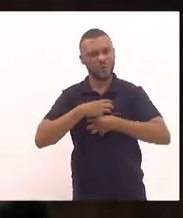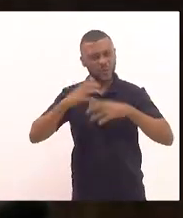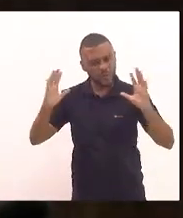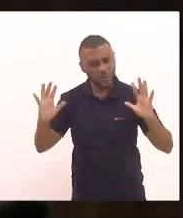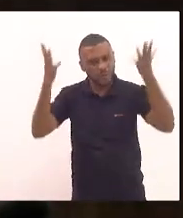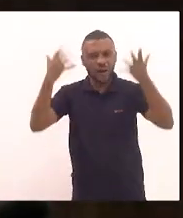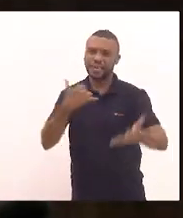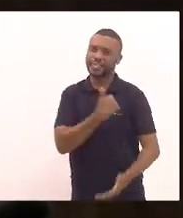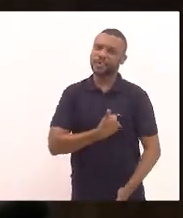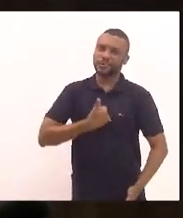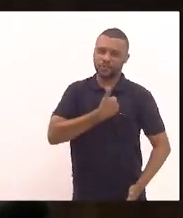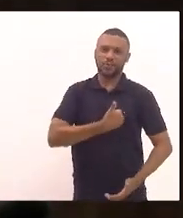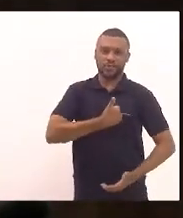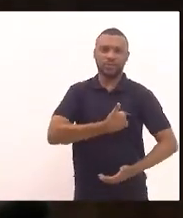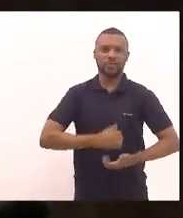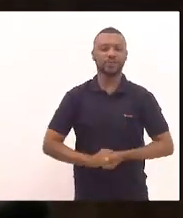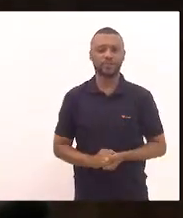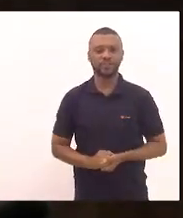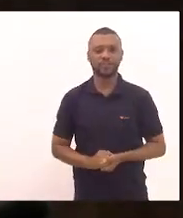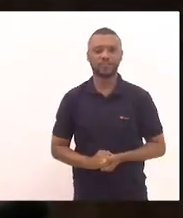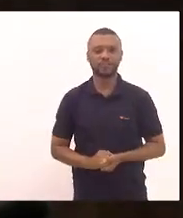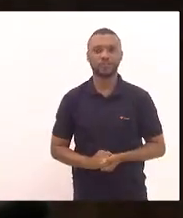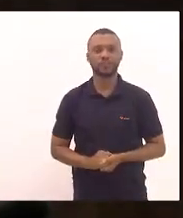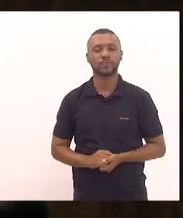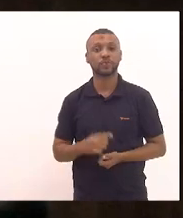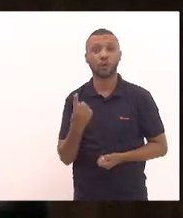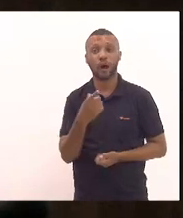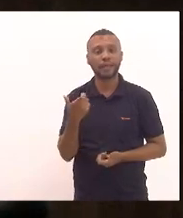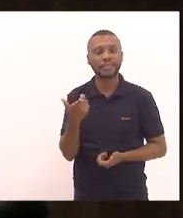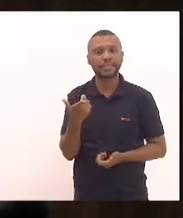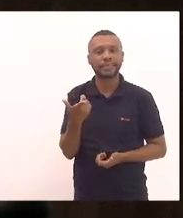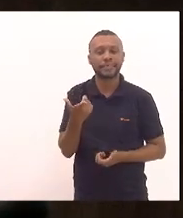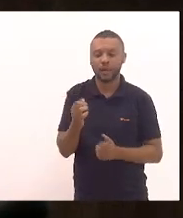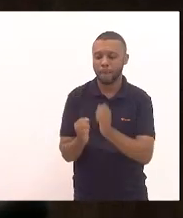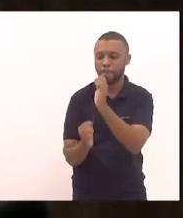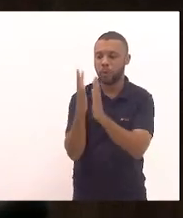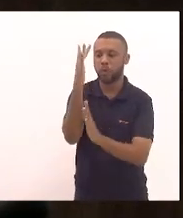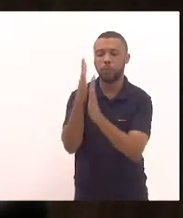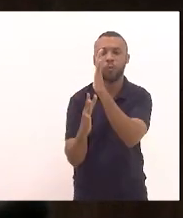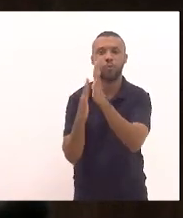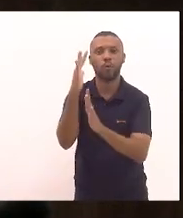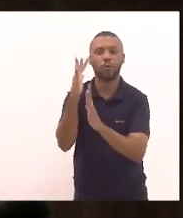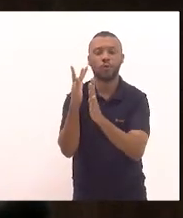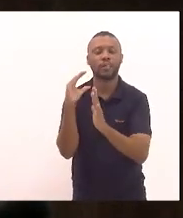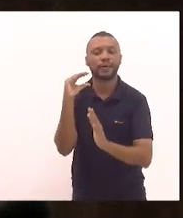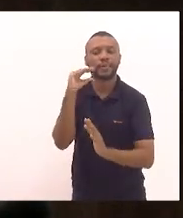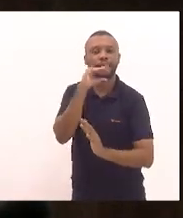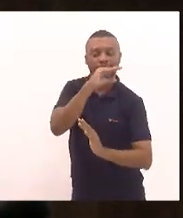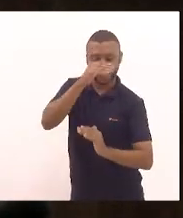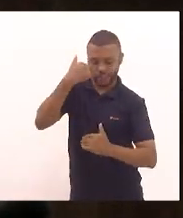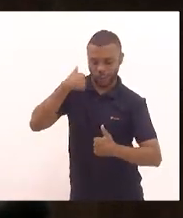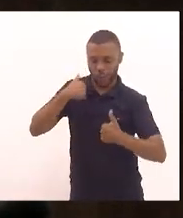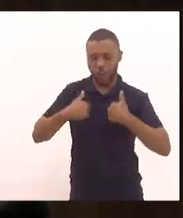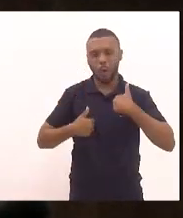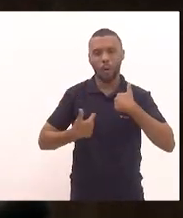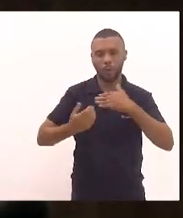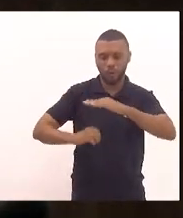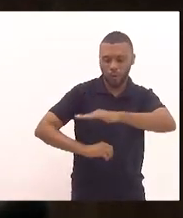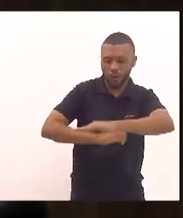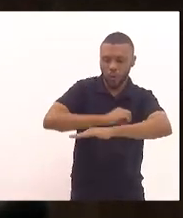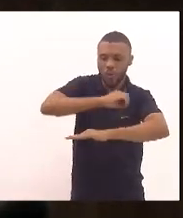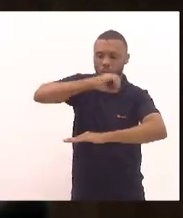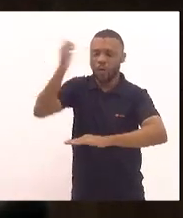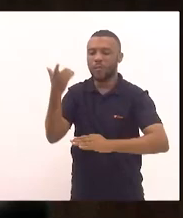São João. Noite que agasalha o corpo por inteiro, amanhece no